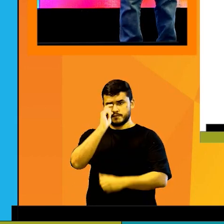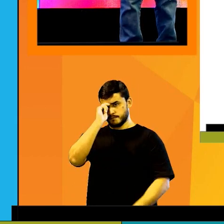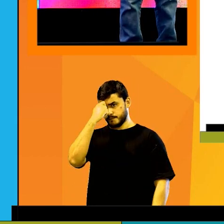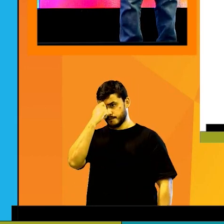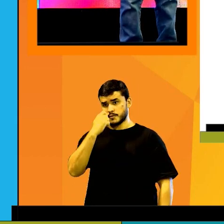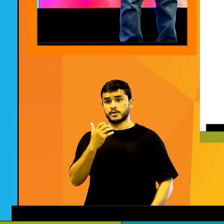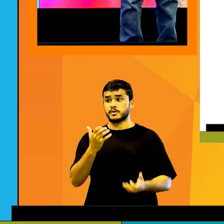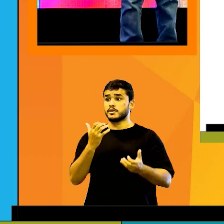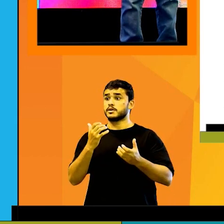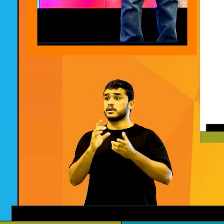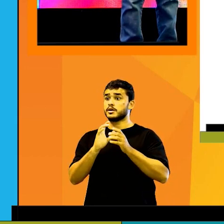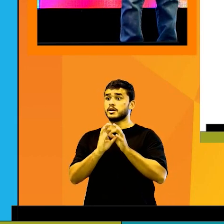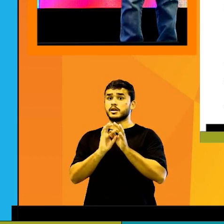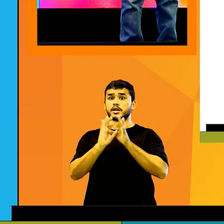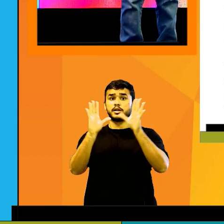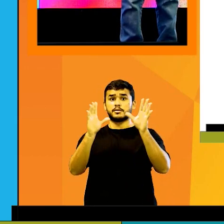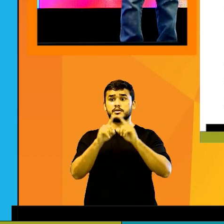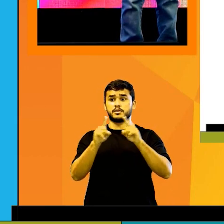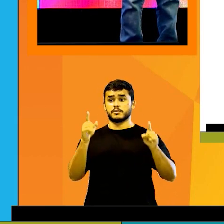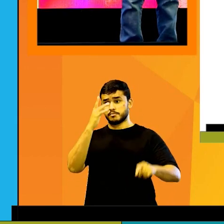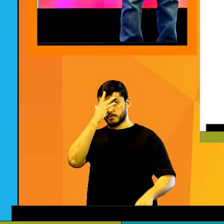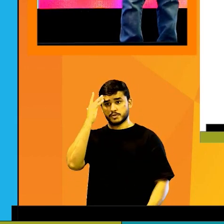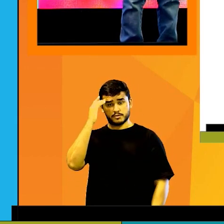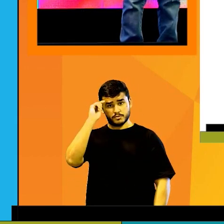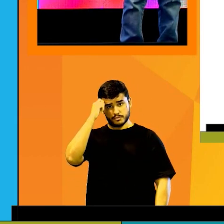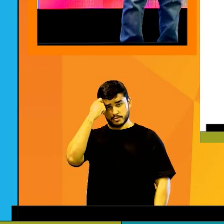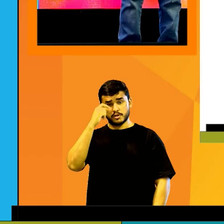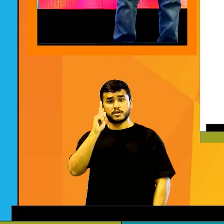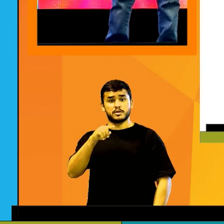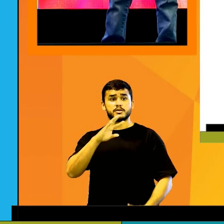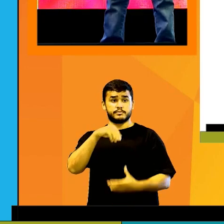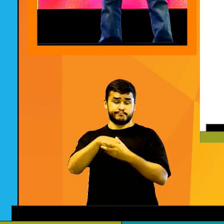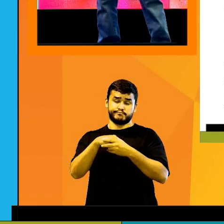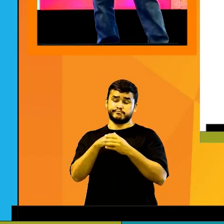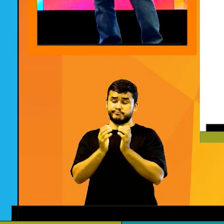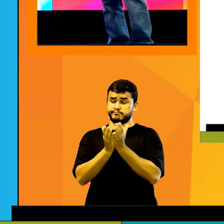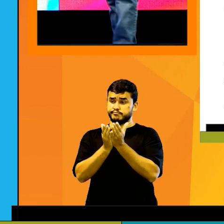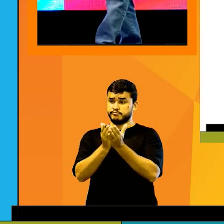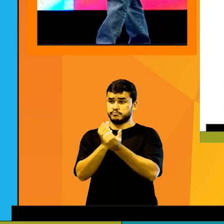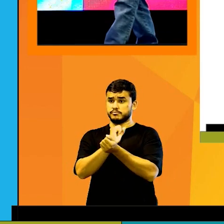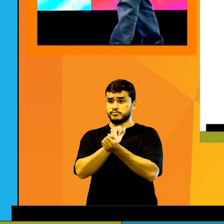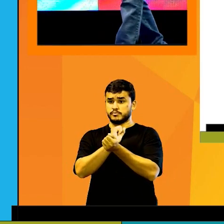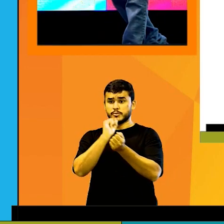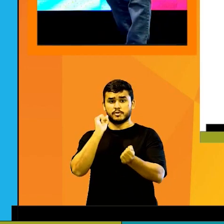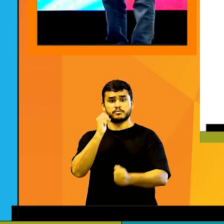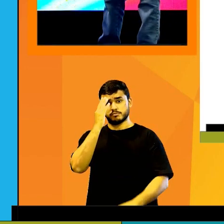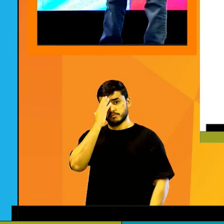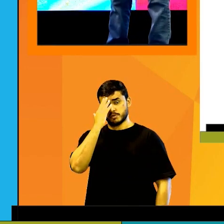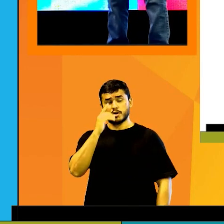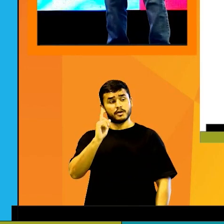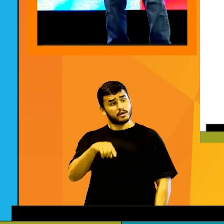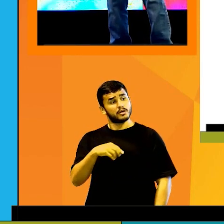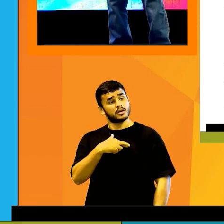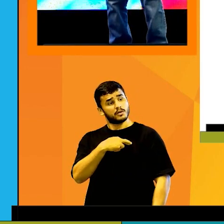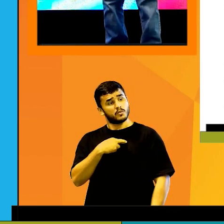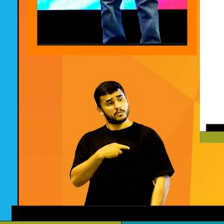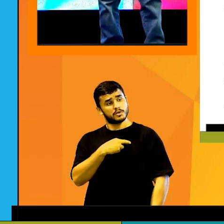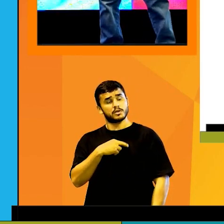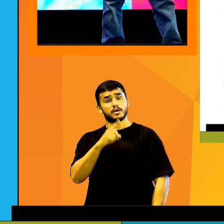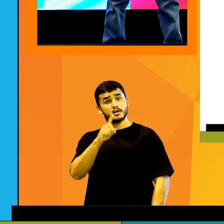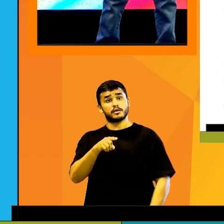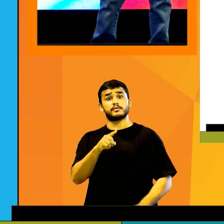pela liberdade desses negros, desses escravos. Então foi um romântico pré-realista, Castro